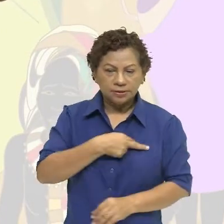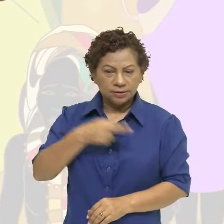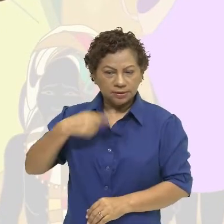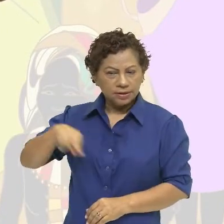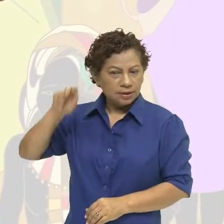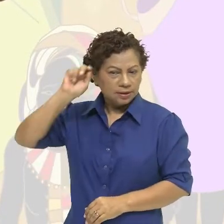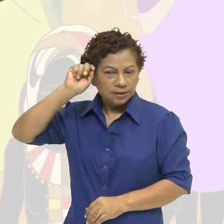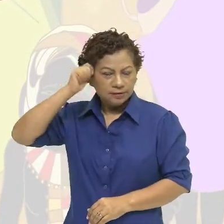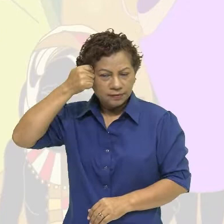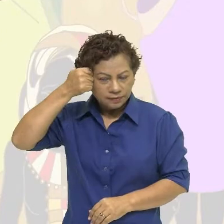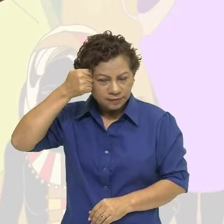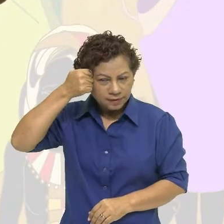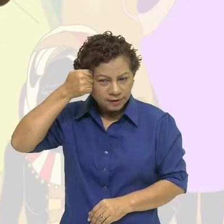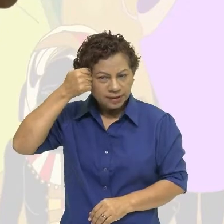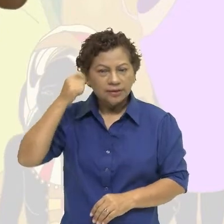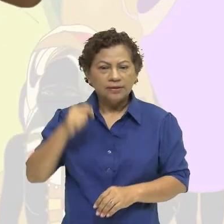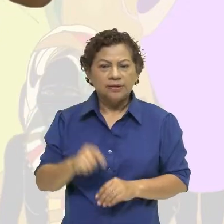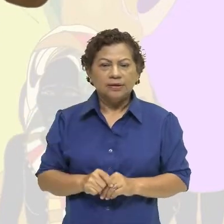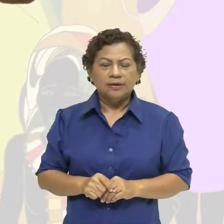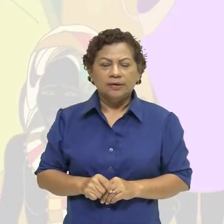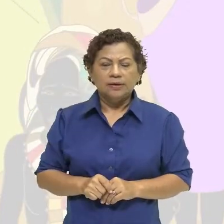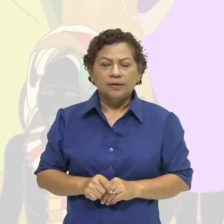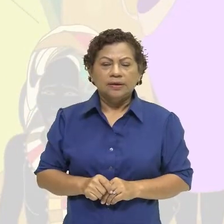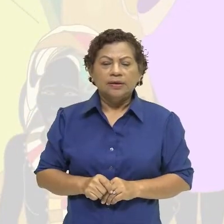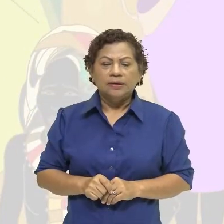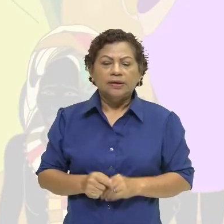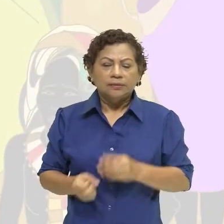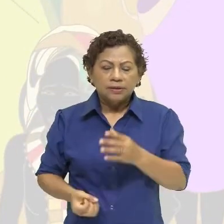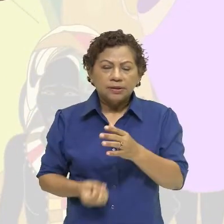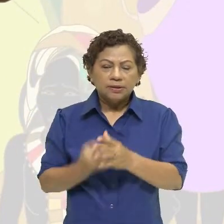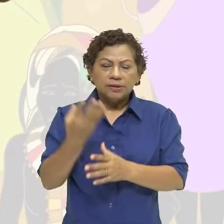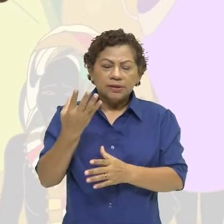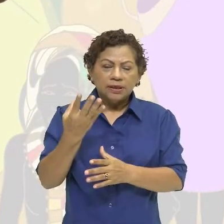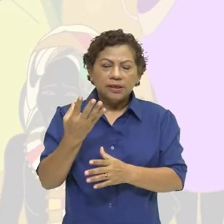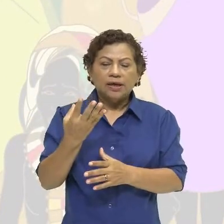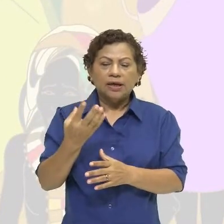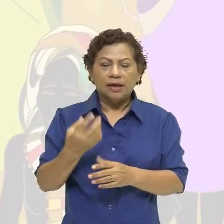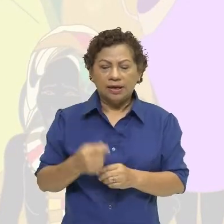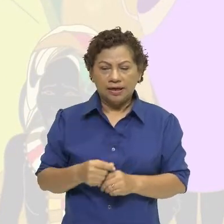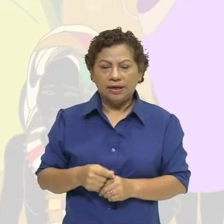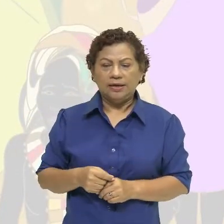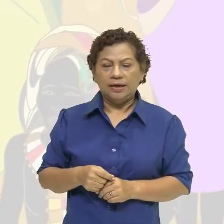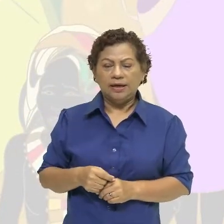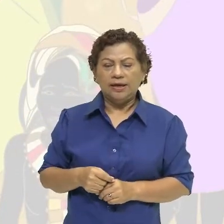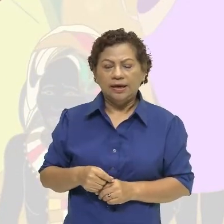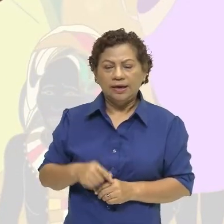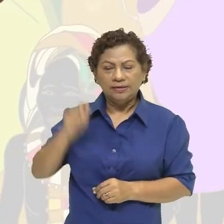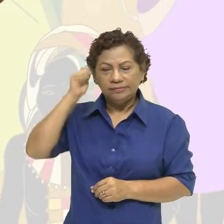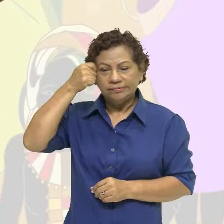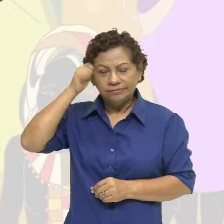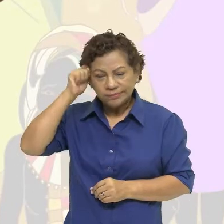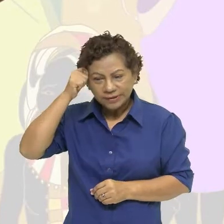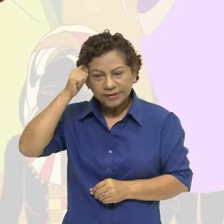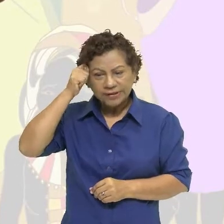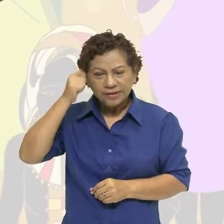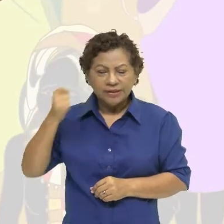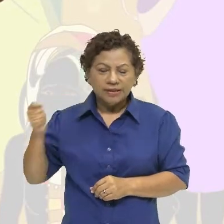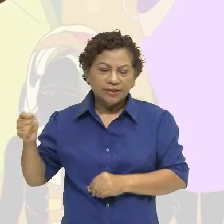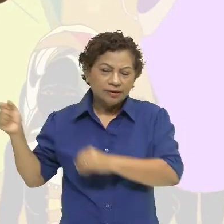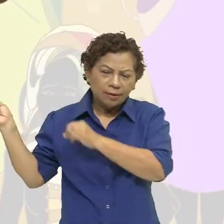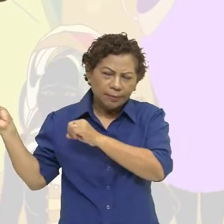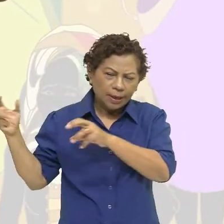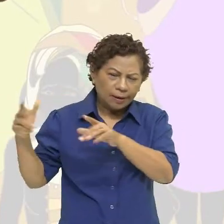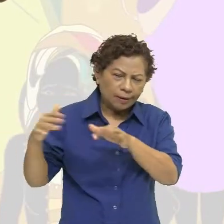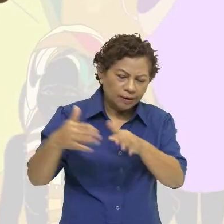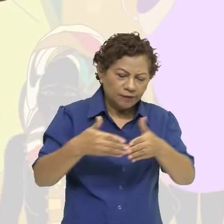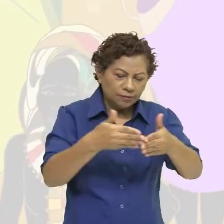africanas, afro-brasileiras, que nasceram das tradições culturais trazidas do continente africano para o Brasil na época da escravatura. Os